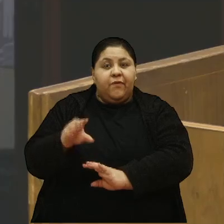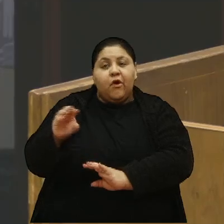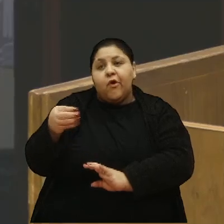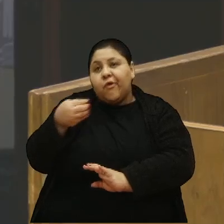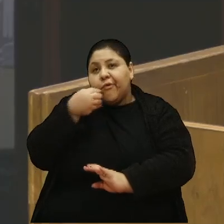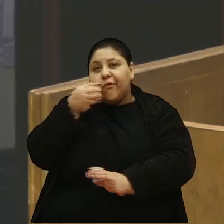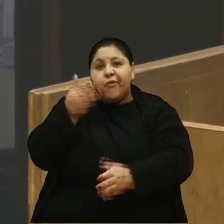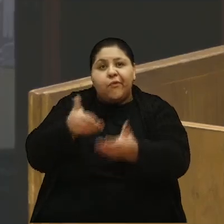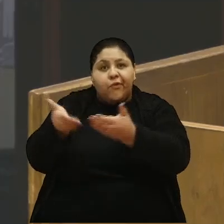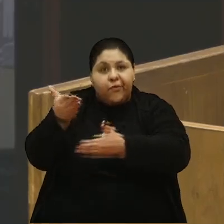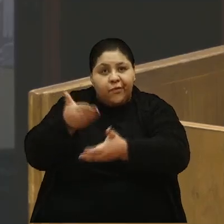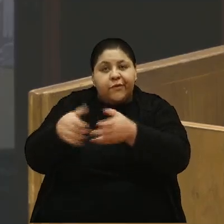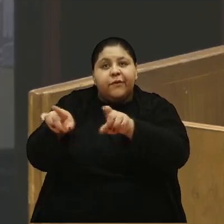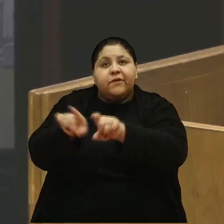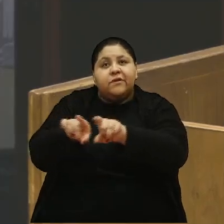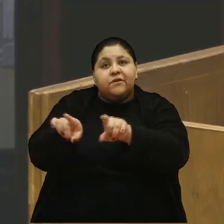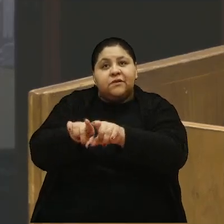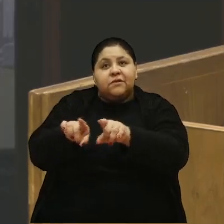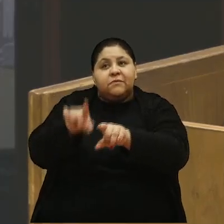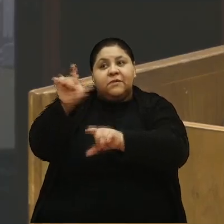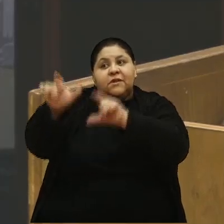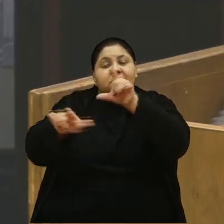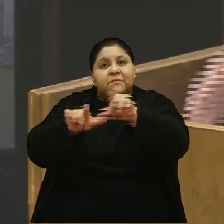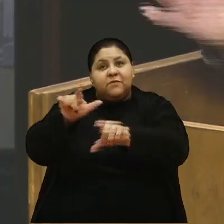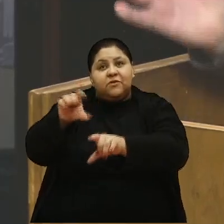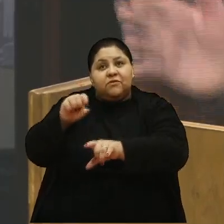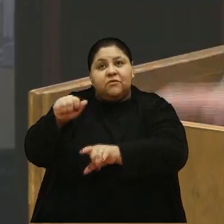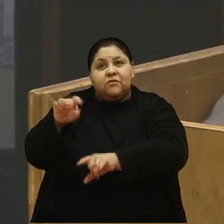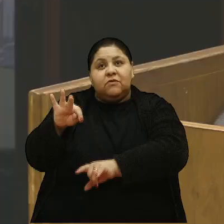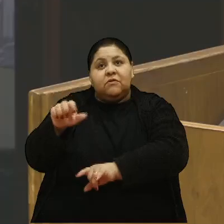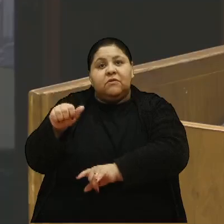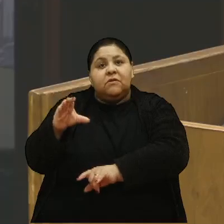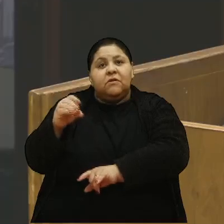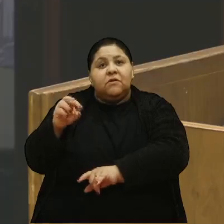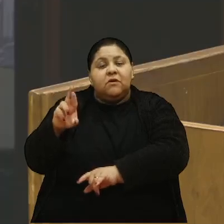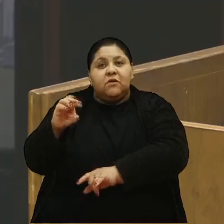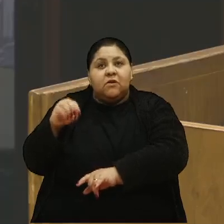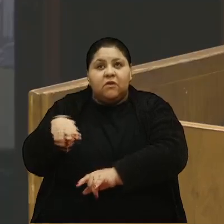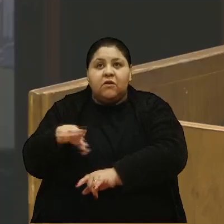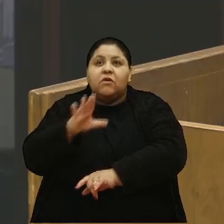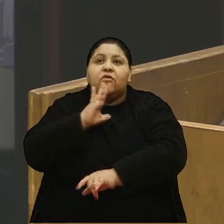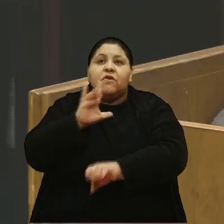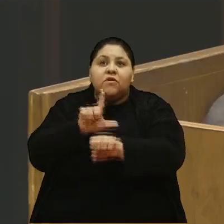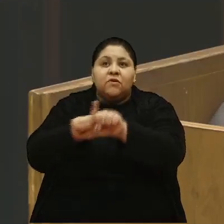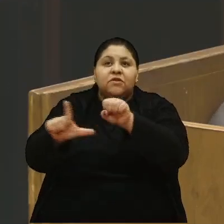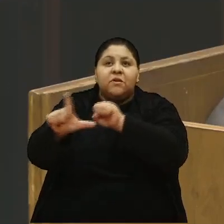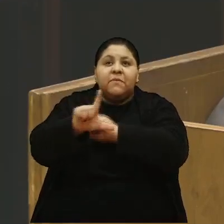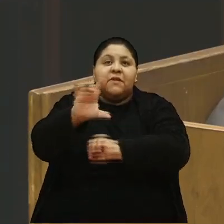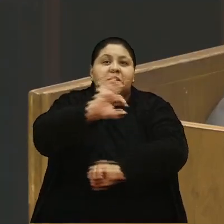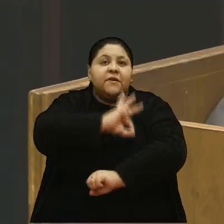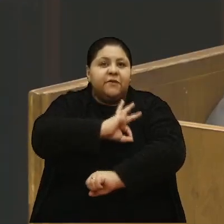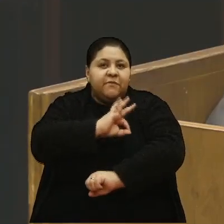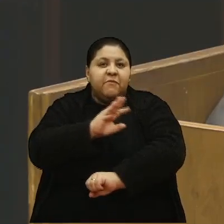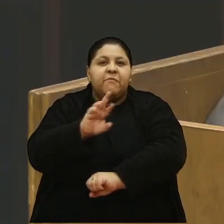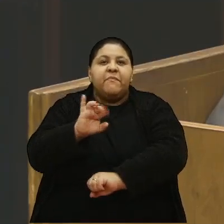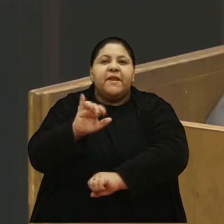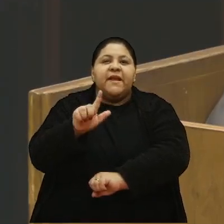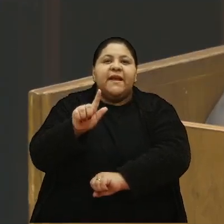possibilitou o atendimento, inclusive, do pessoal de Santa Corona, que é mais conhecido como loteamento dos Brigadianos, né? Loteamento dos